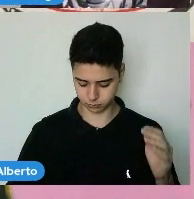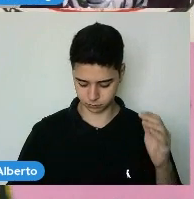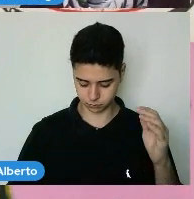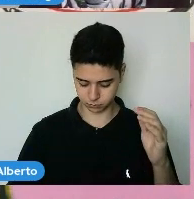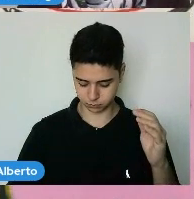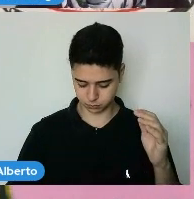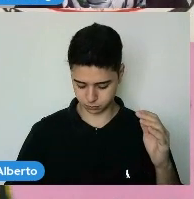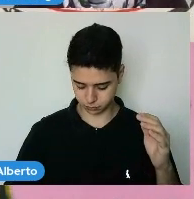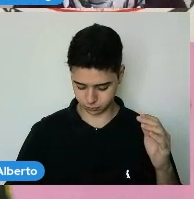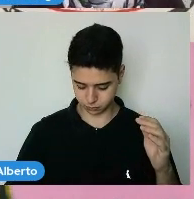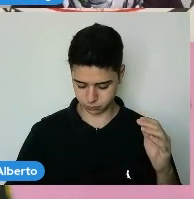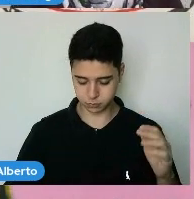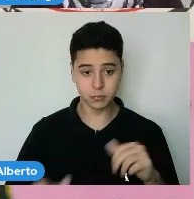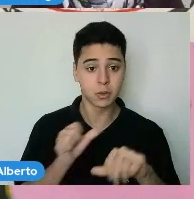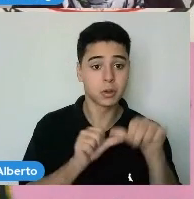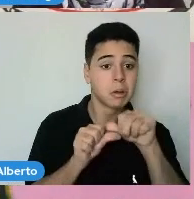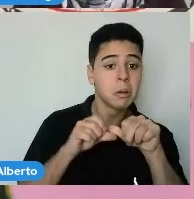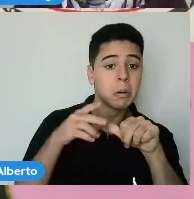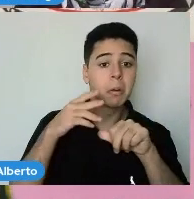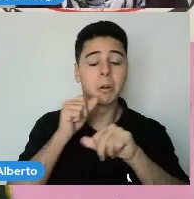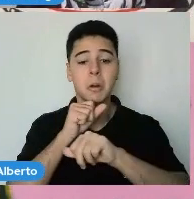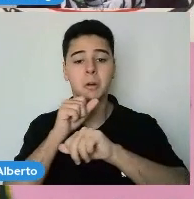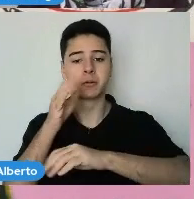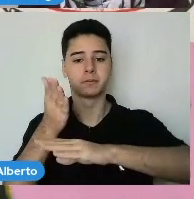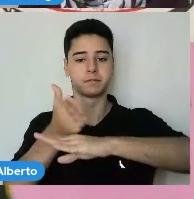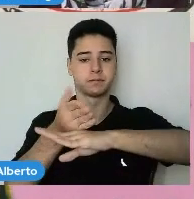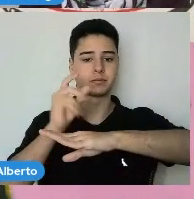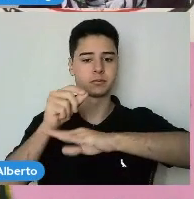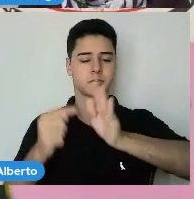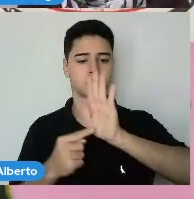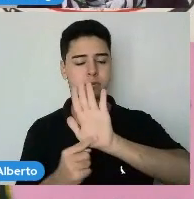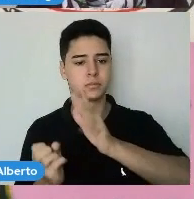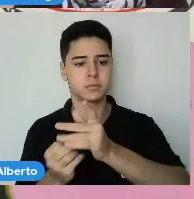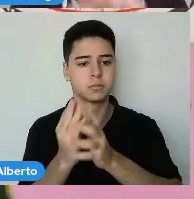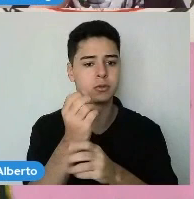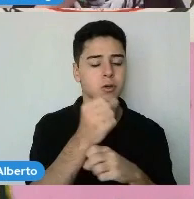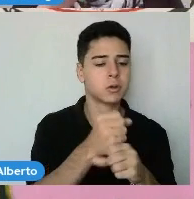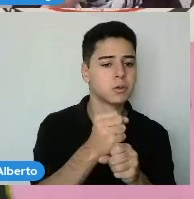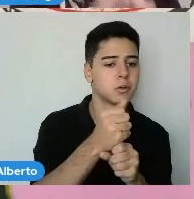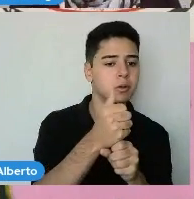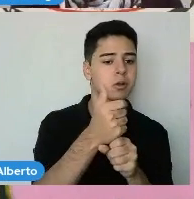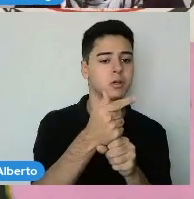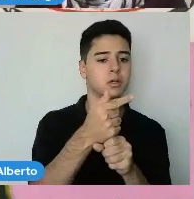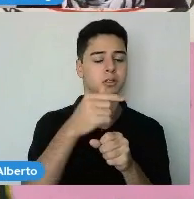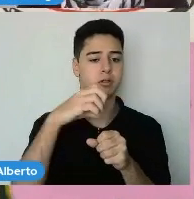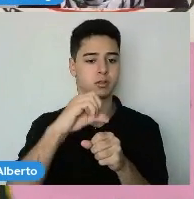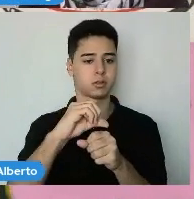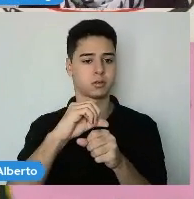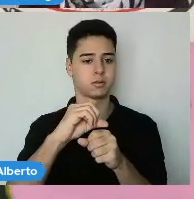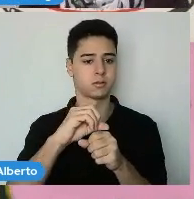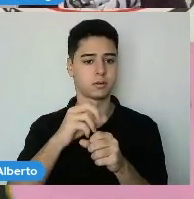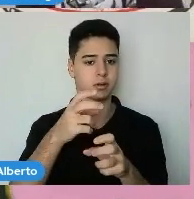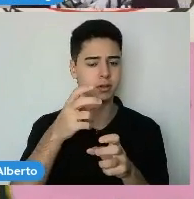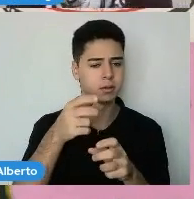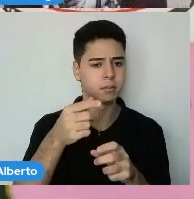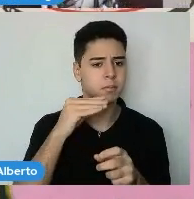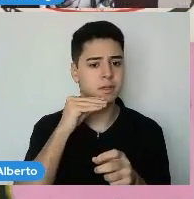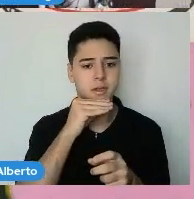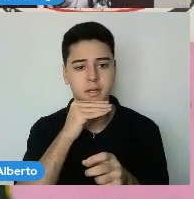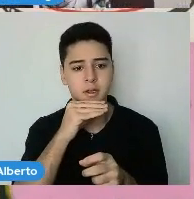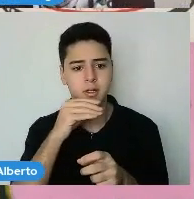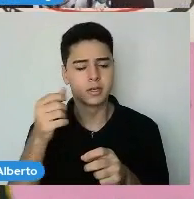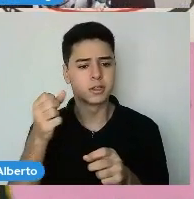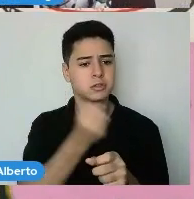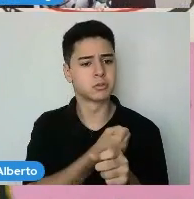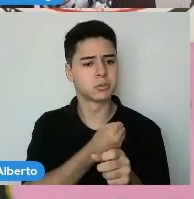Transvanguarda. A Transvanguarda, ela nasce em 79, ela recebe esse nome, em 79.